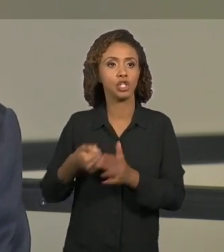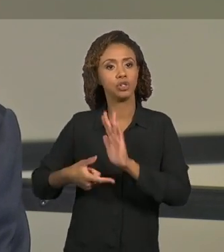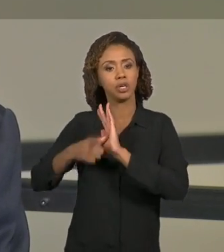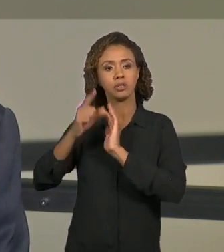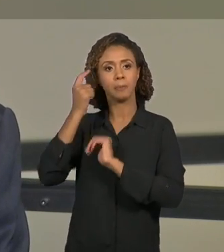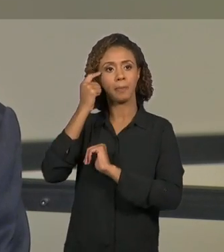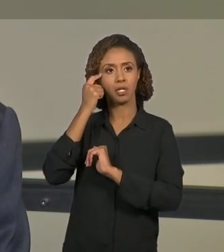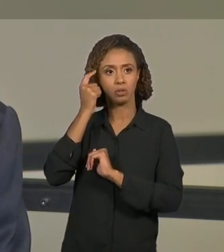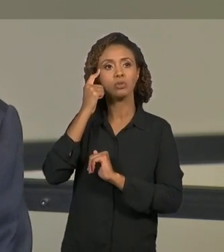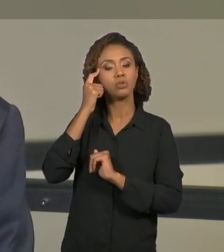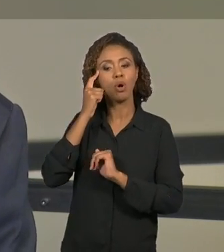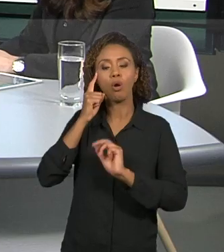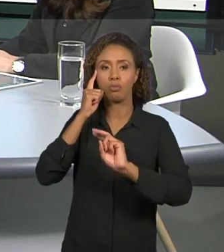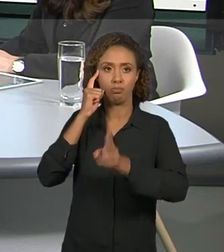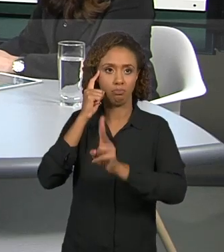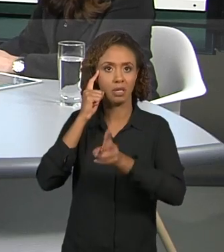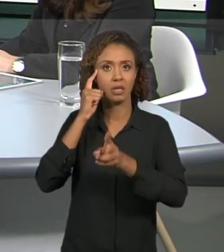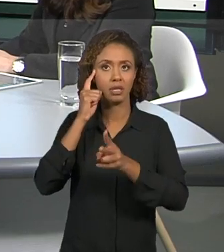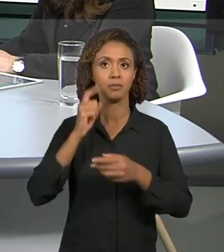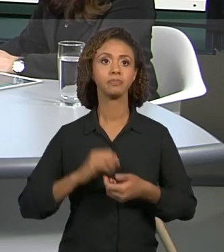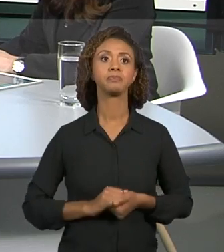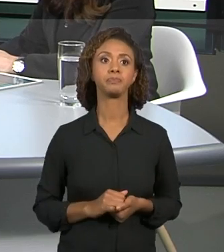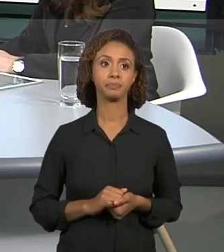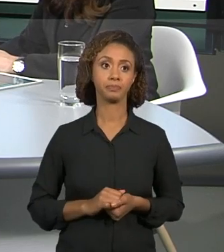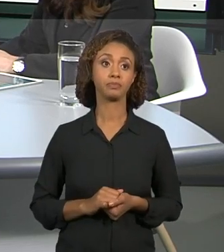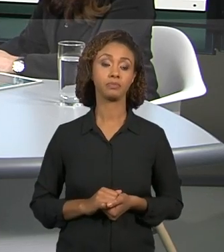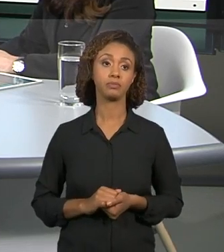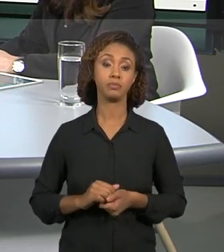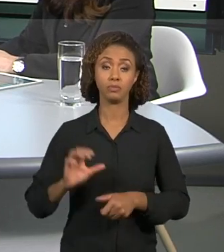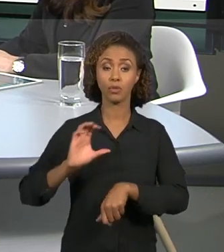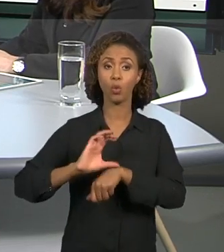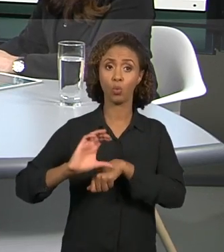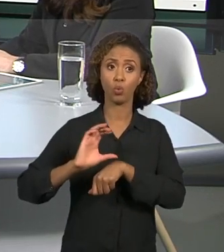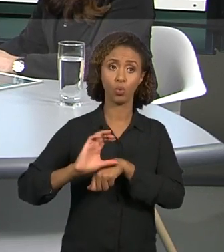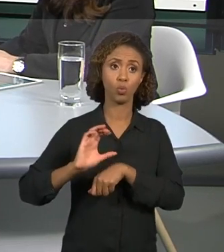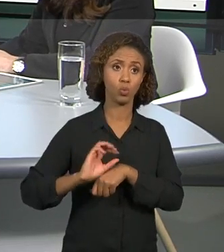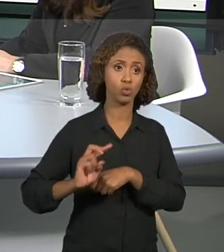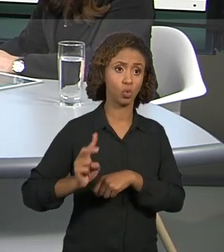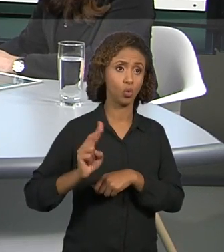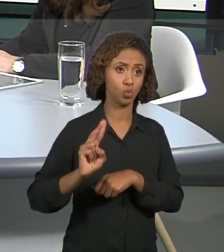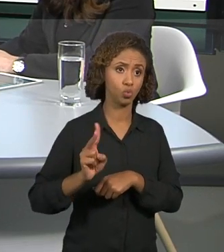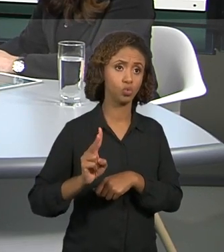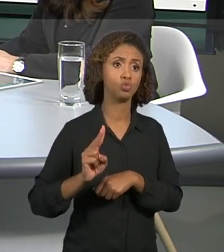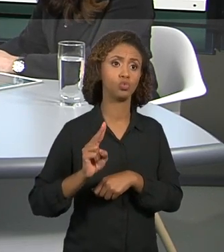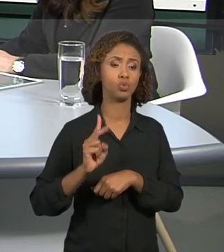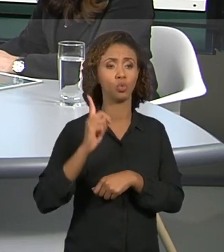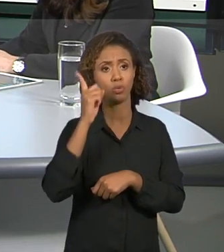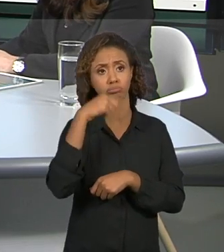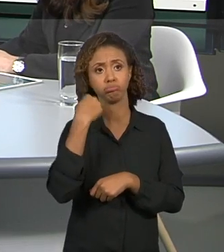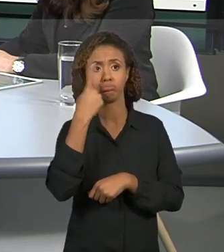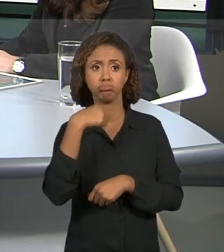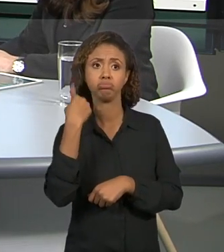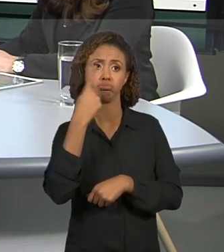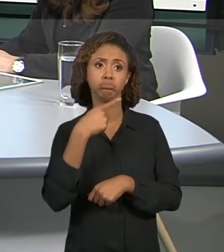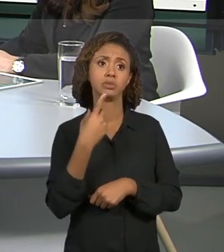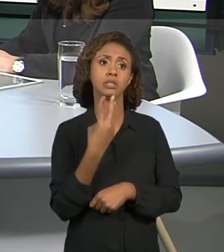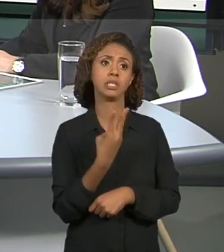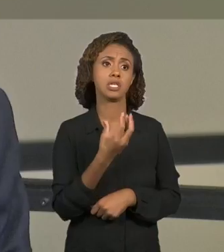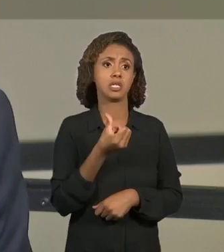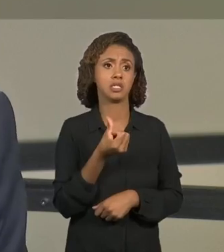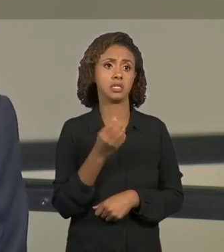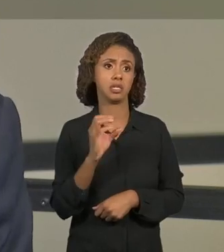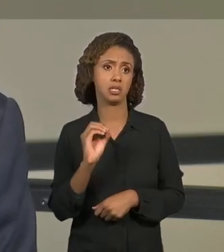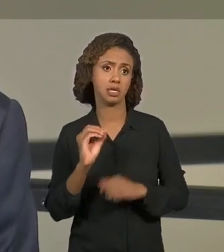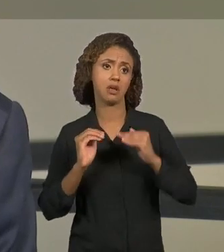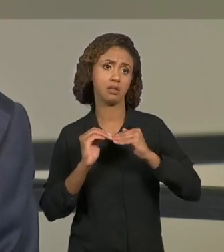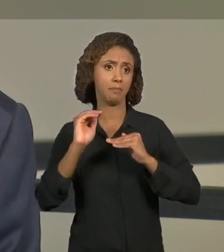inicialmente tá é pro curso ter essa designação de concursos sensação no mínimo 360